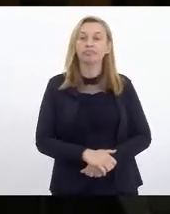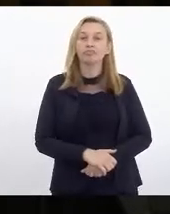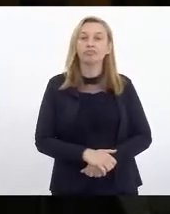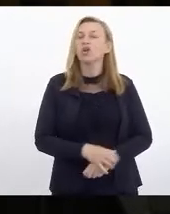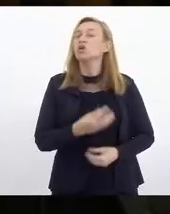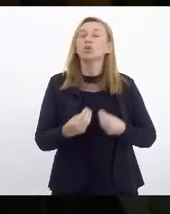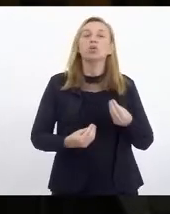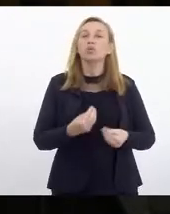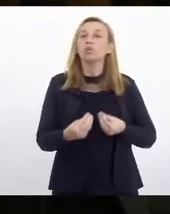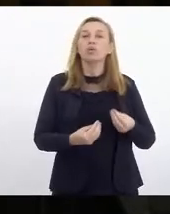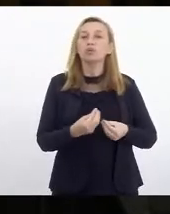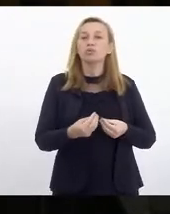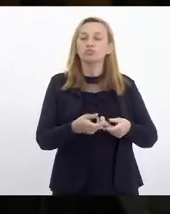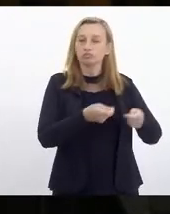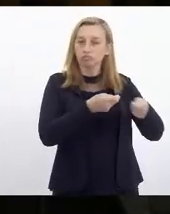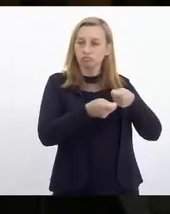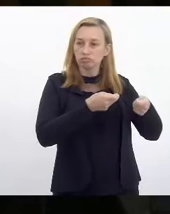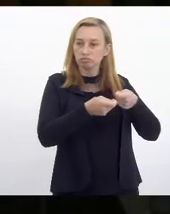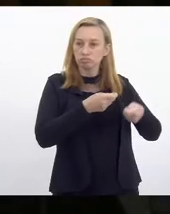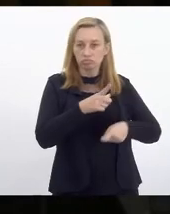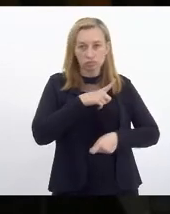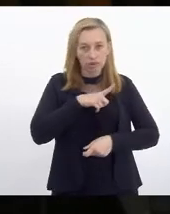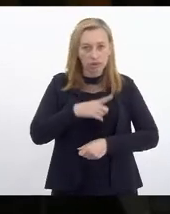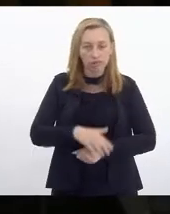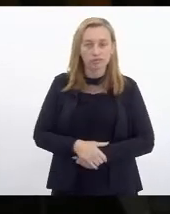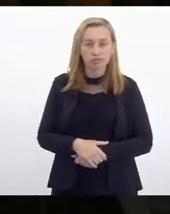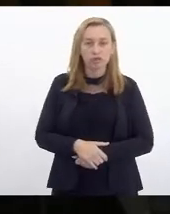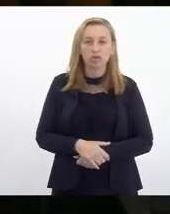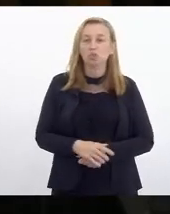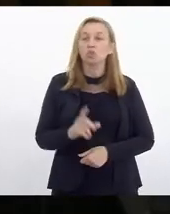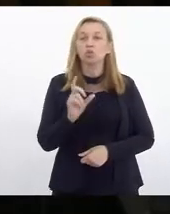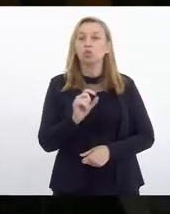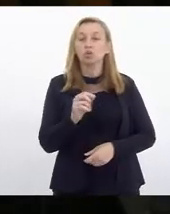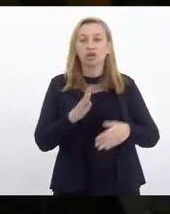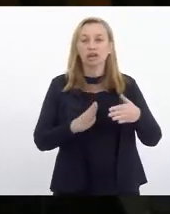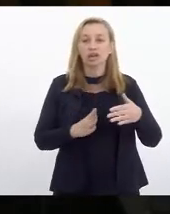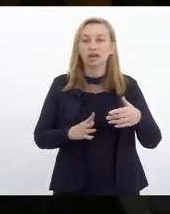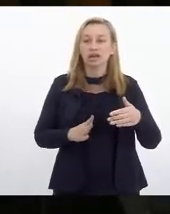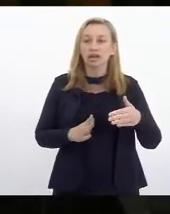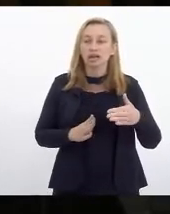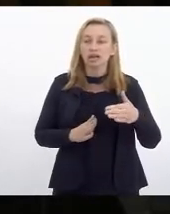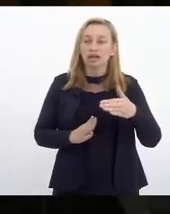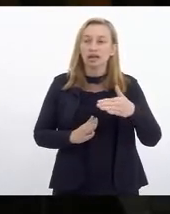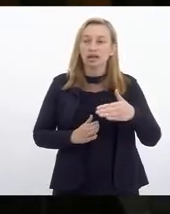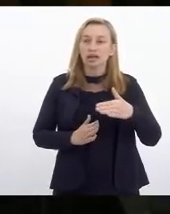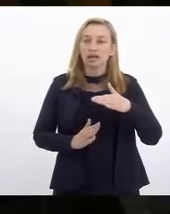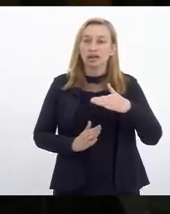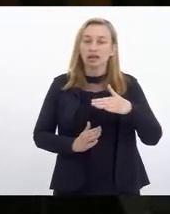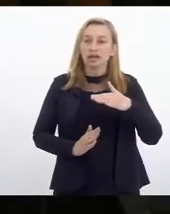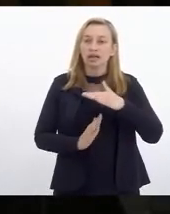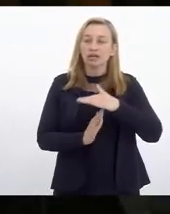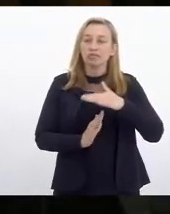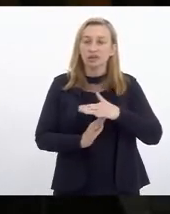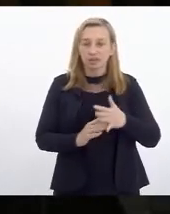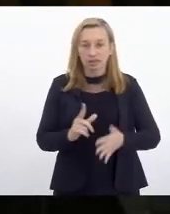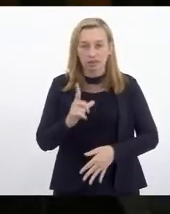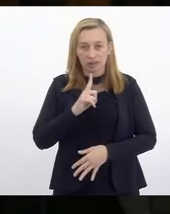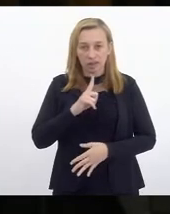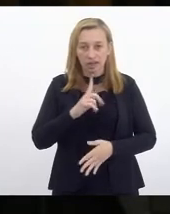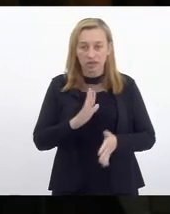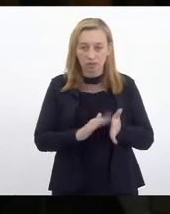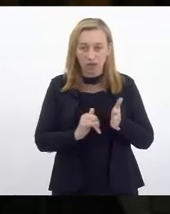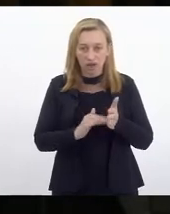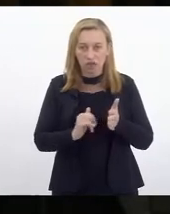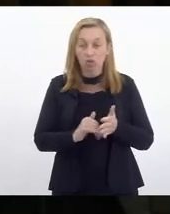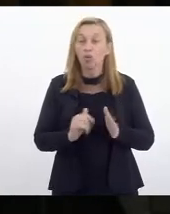se dará esse controle e o que, que estará limitado ao teto. Porque